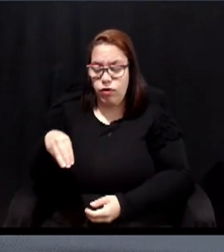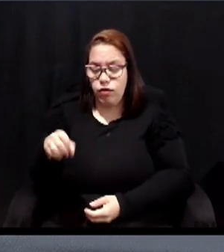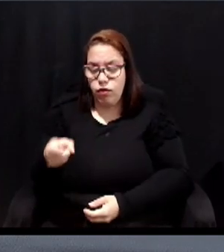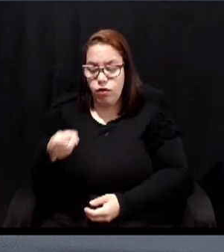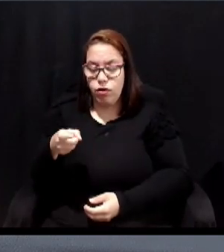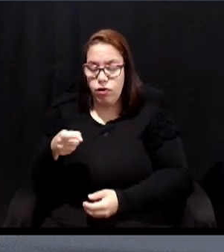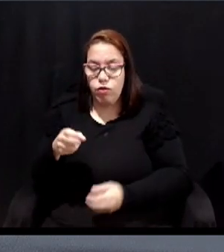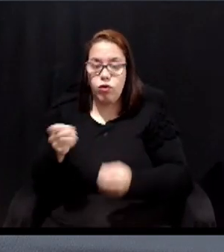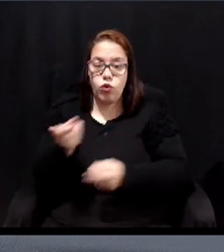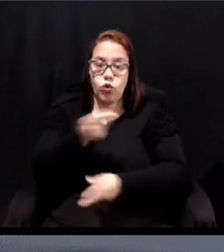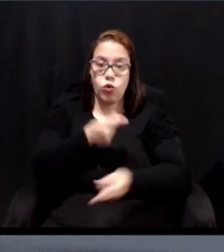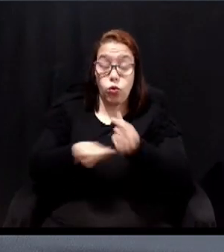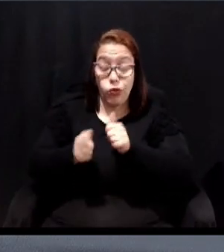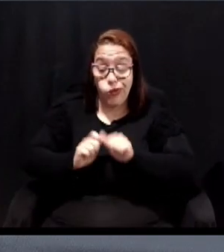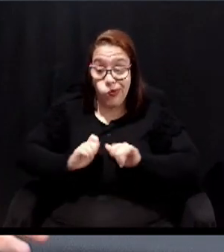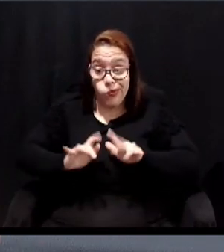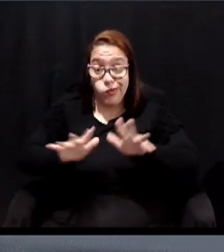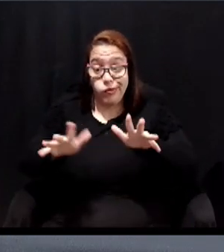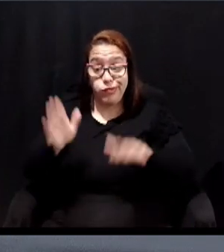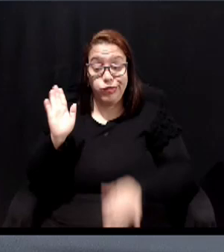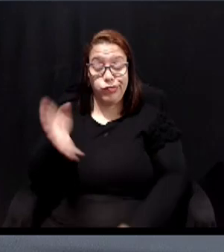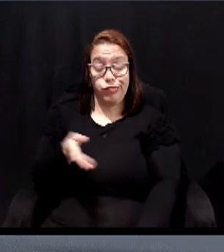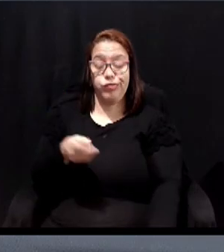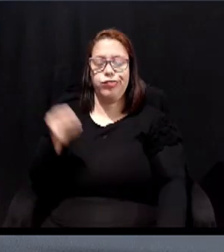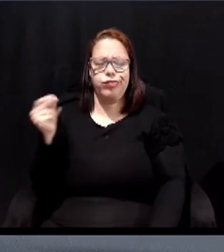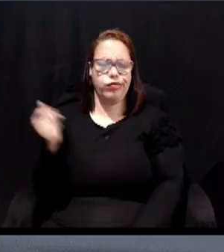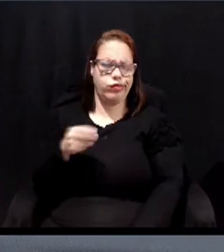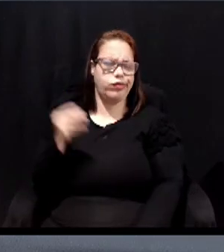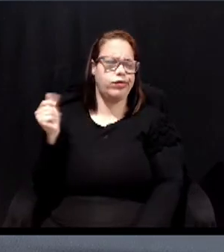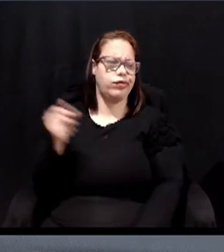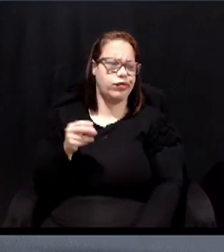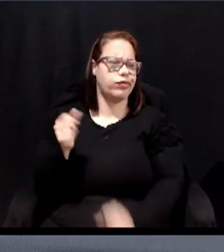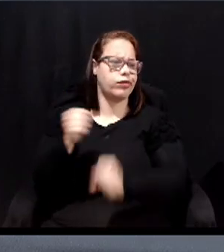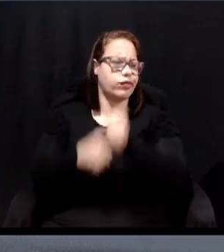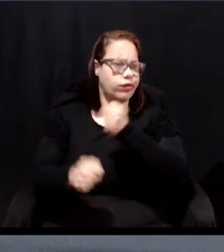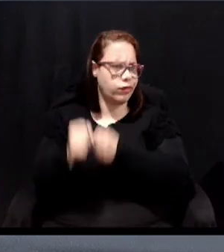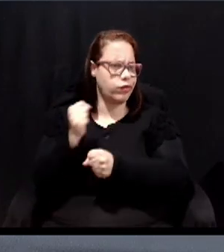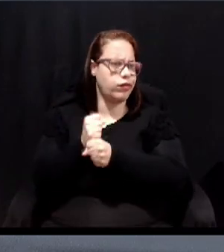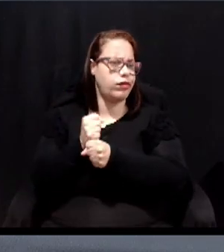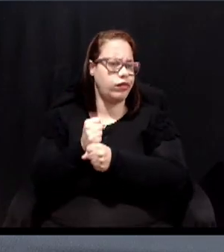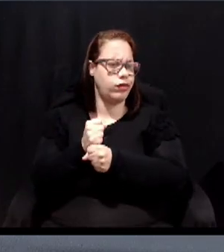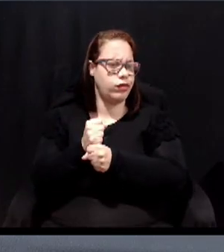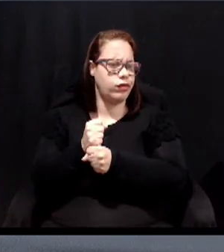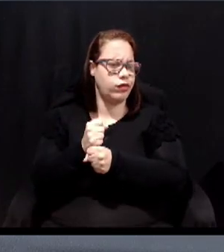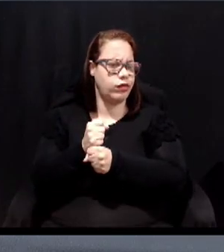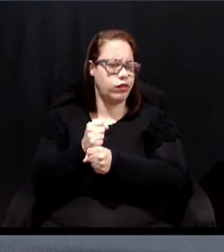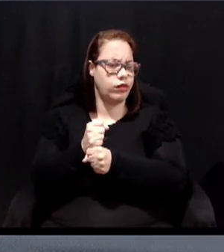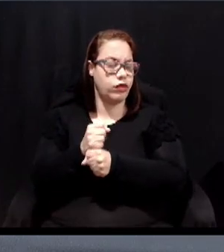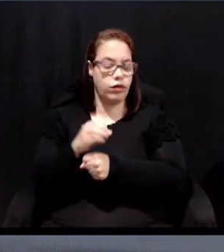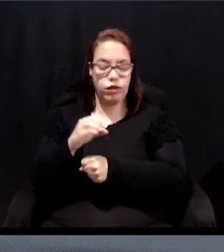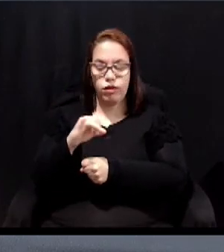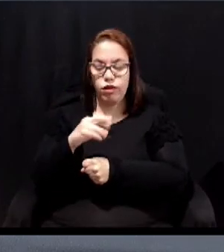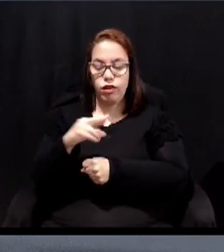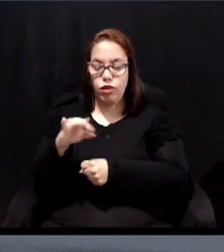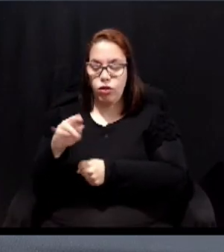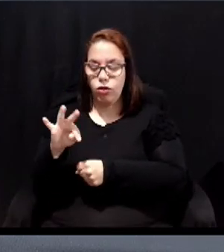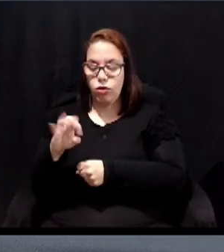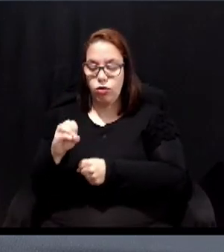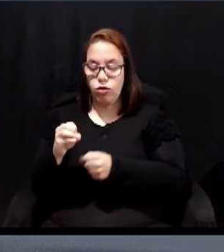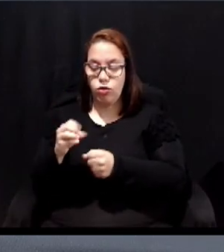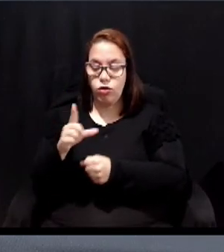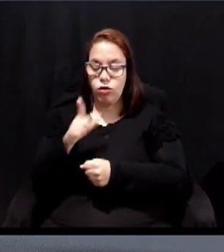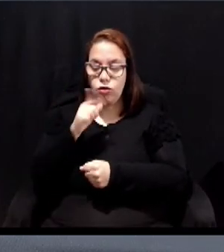cidade. Então, já viemos fazendo isso agora, no ano passado, já com o Circuito das Águas, abrimos 9